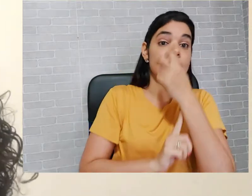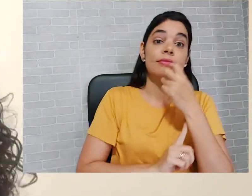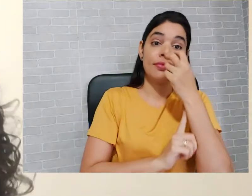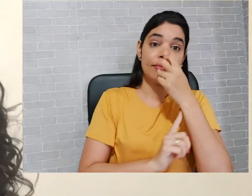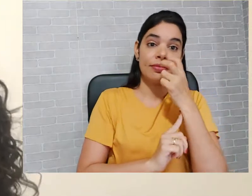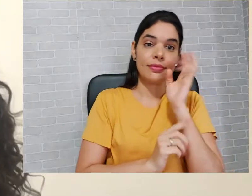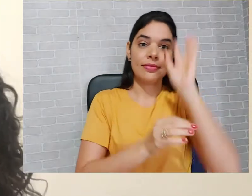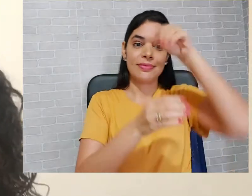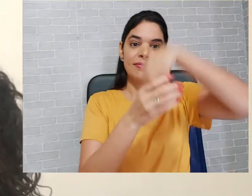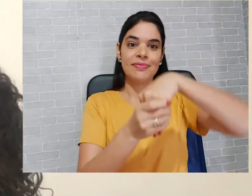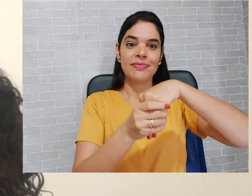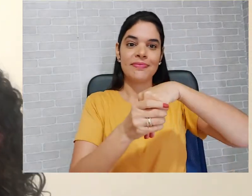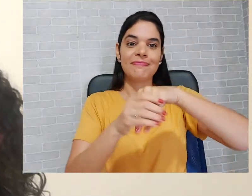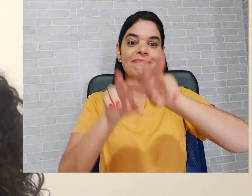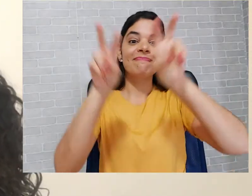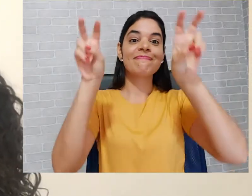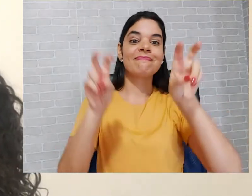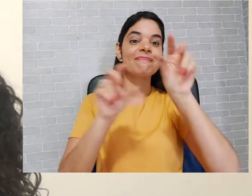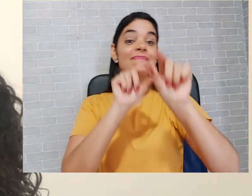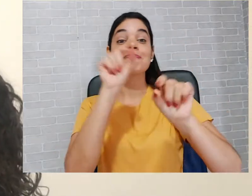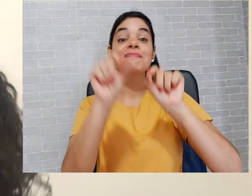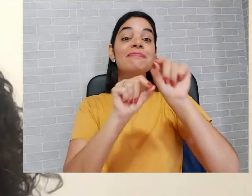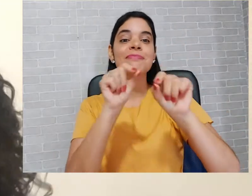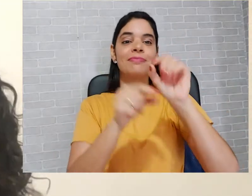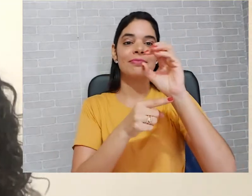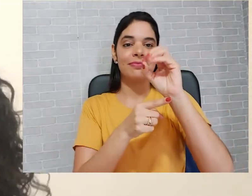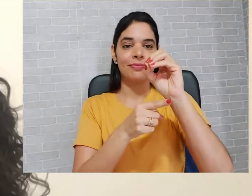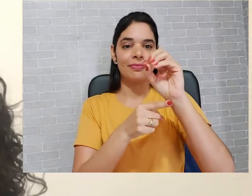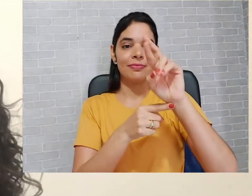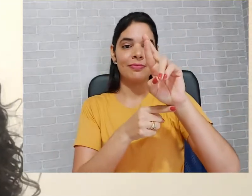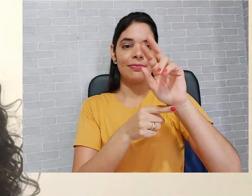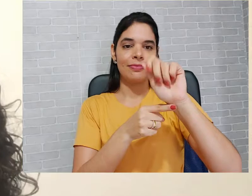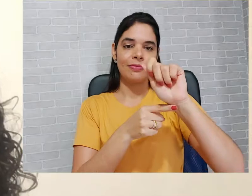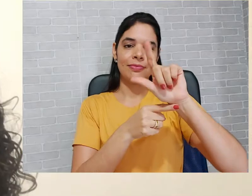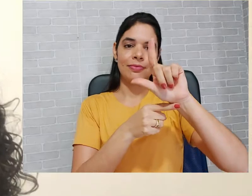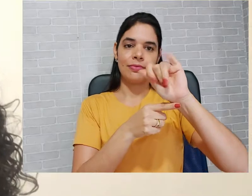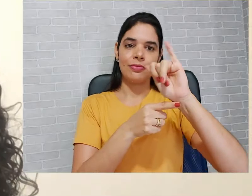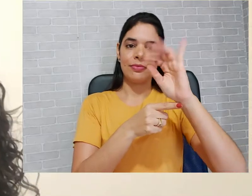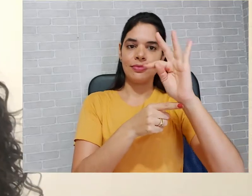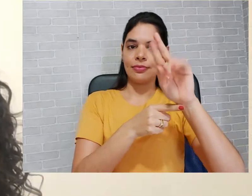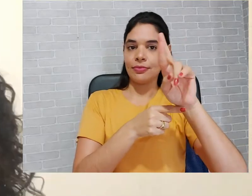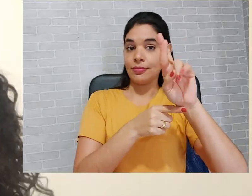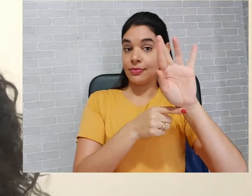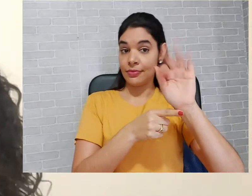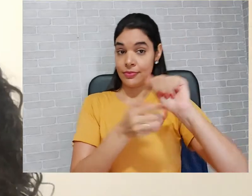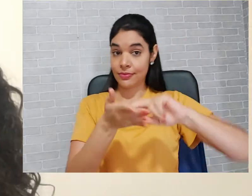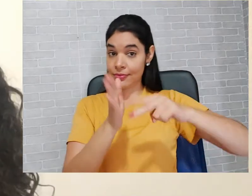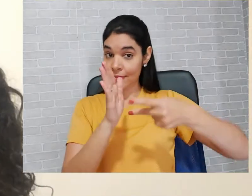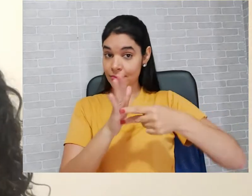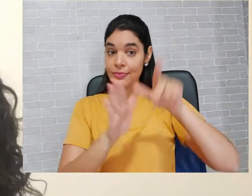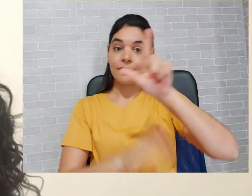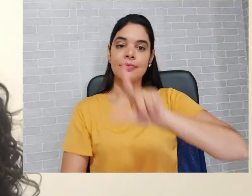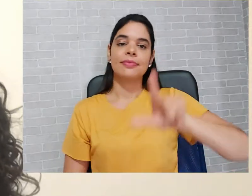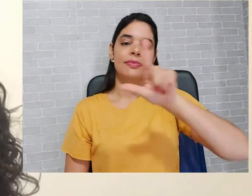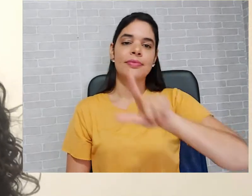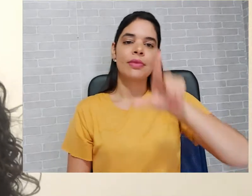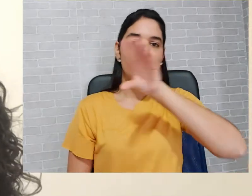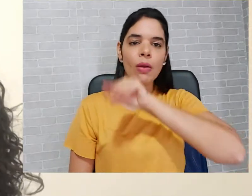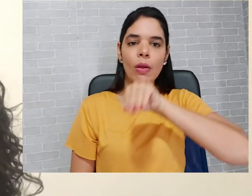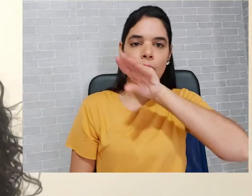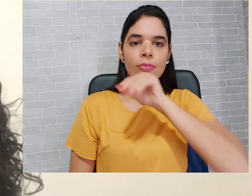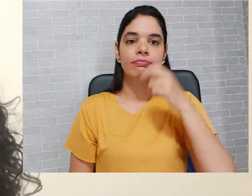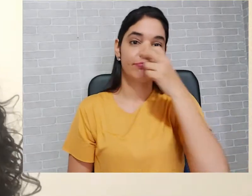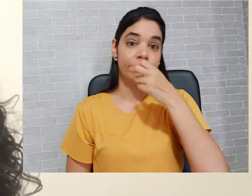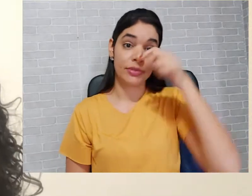que chamamos de oralitura. E a oralitura nada mais é do que uma literatura oral. E quando nós falamos